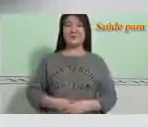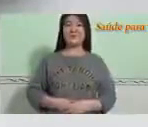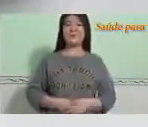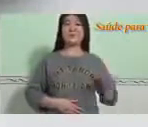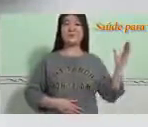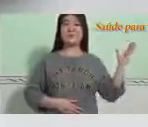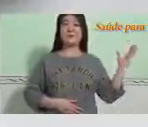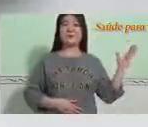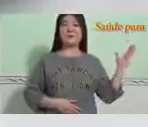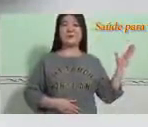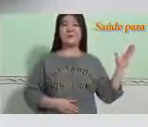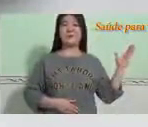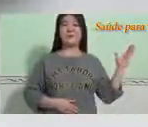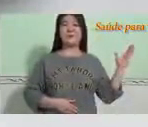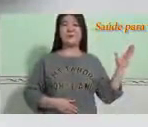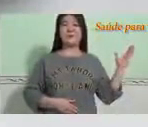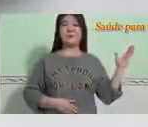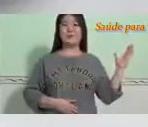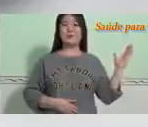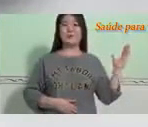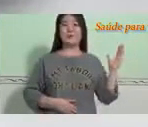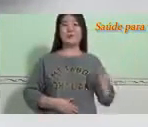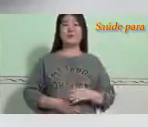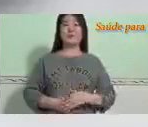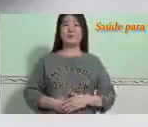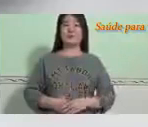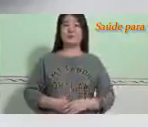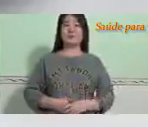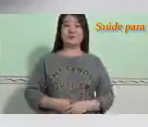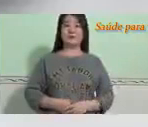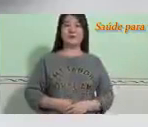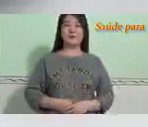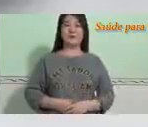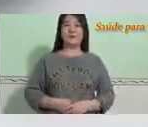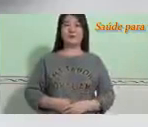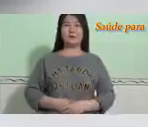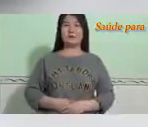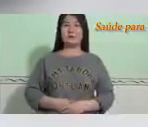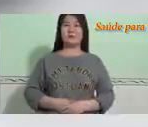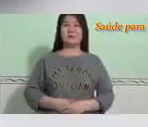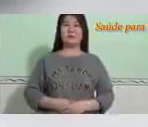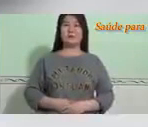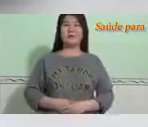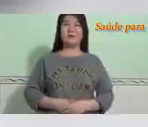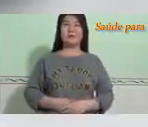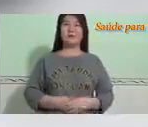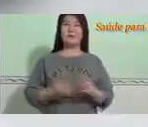cedo possível para garantir as melhores chances de cura, vírgula. Assim, se existir